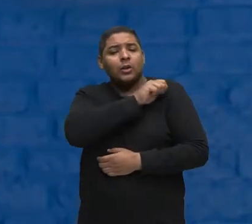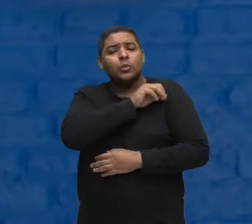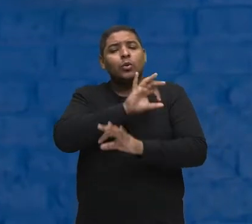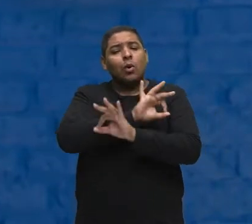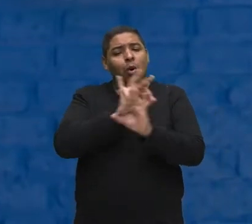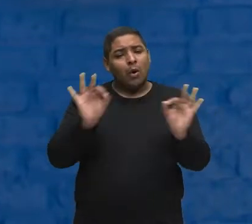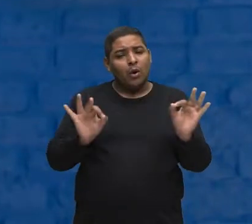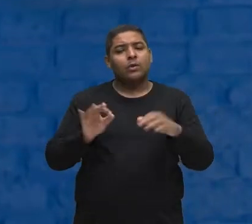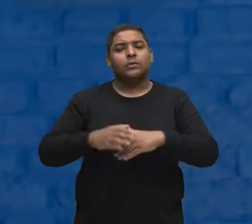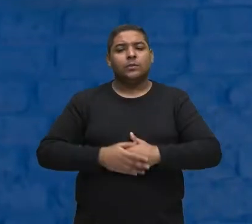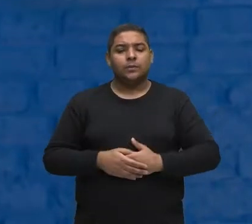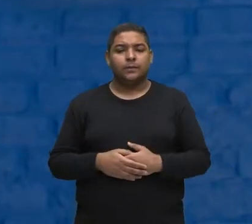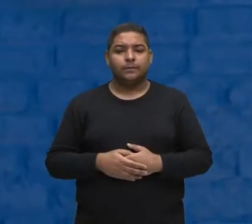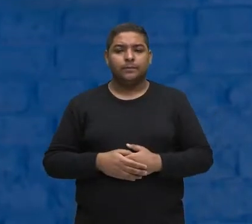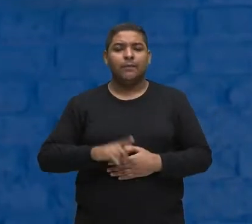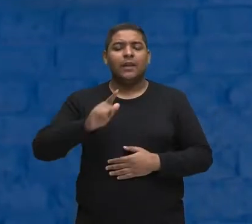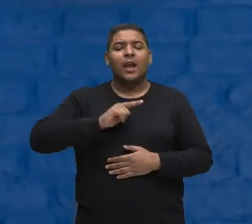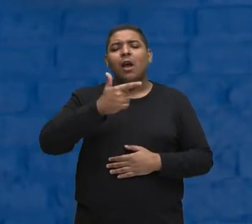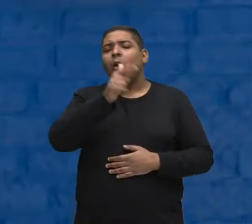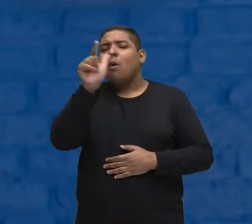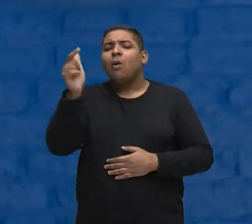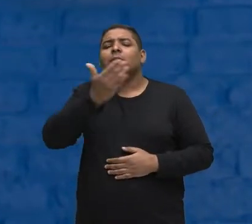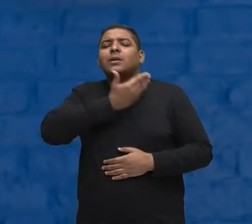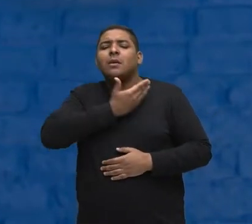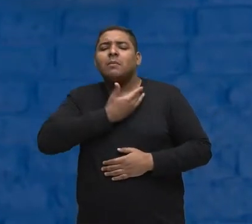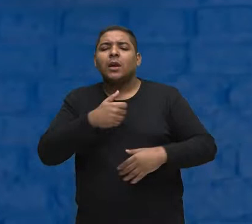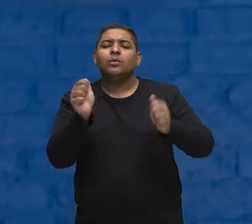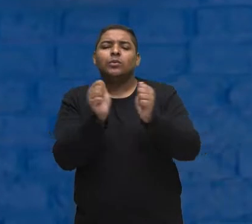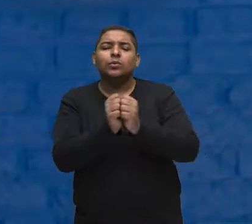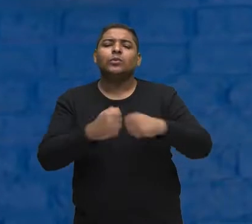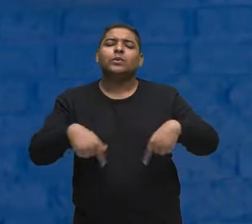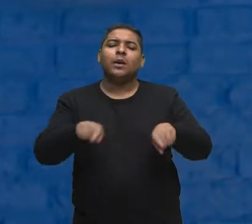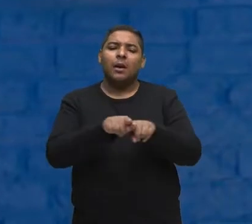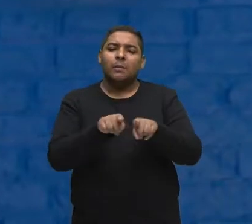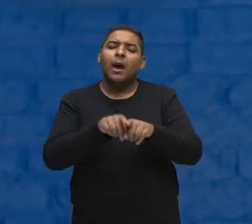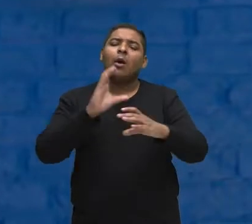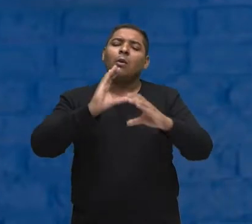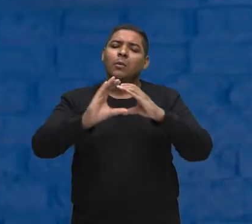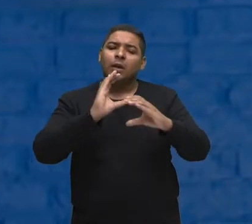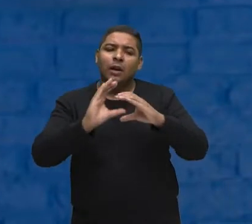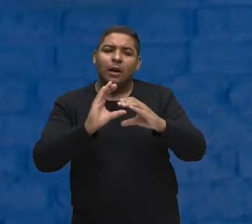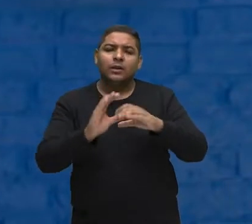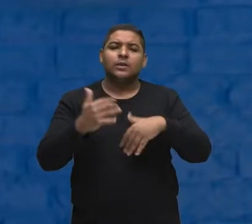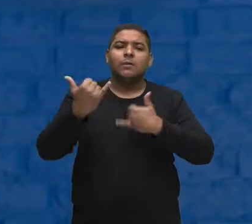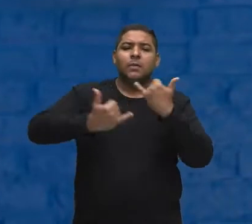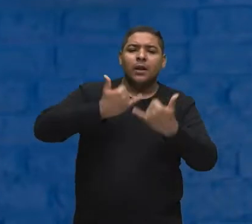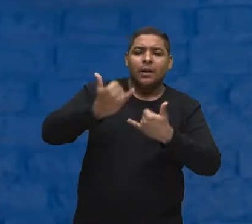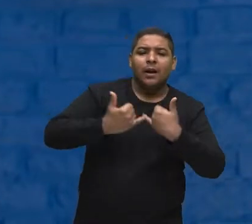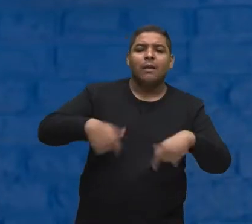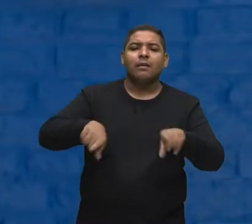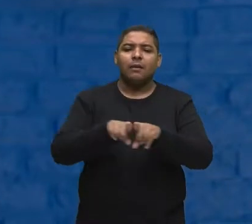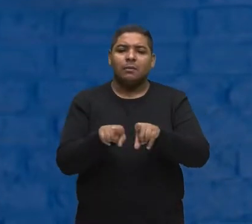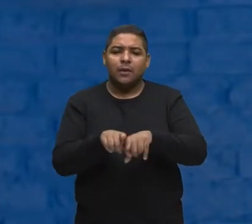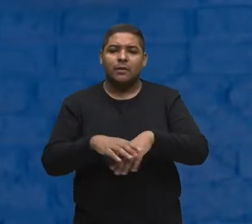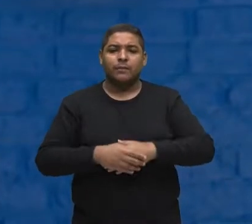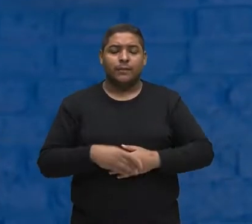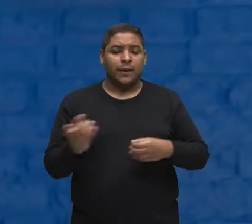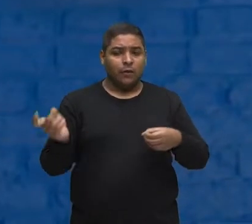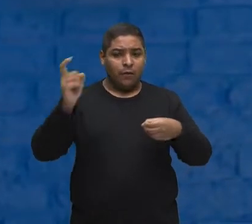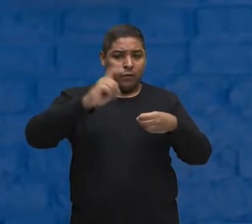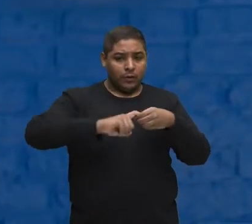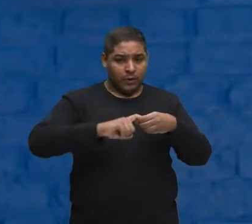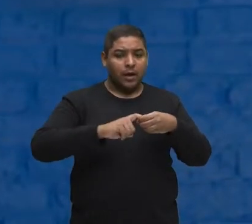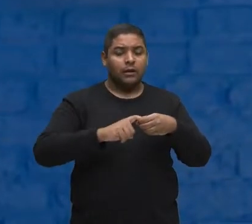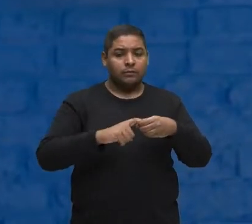que havia outros amigos que ele podia se comunicar, podia brincar. Vamos logo para a segunda